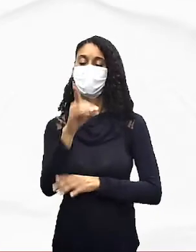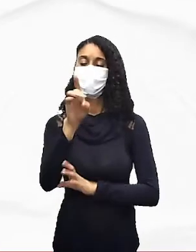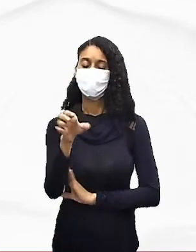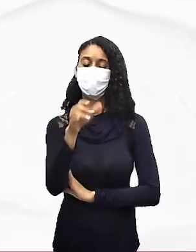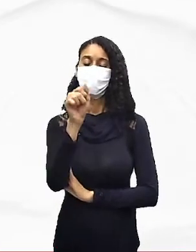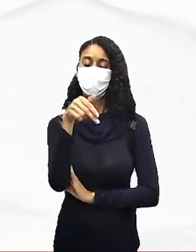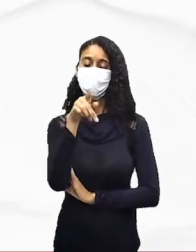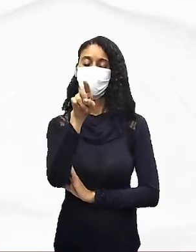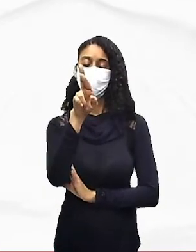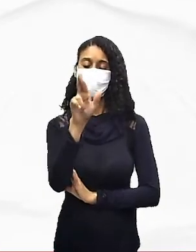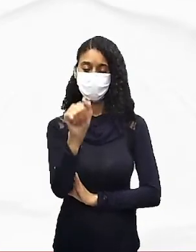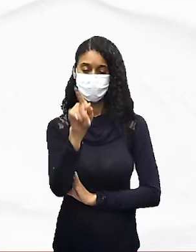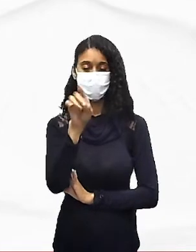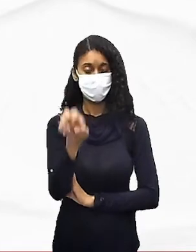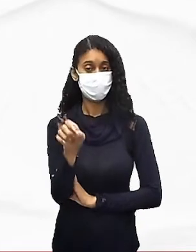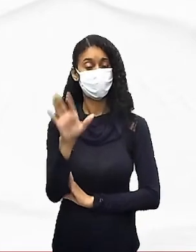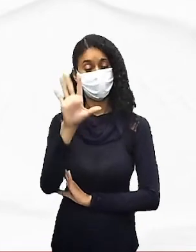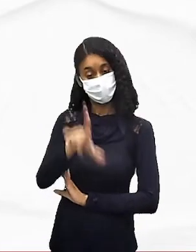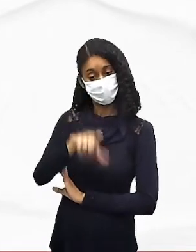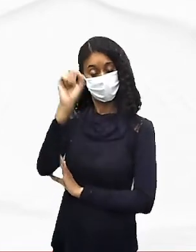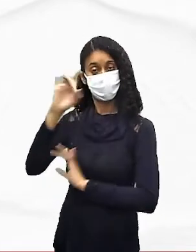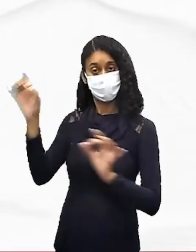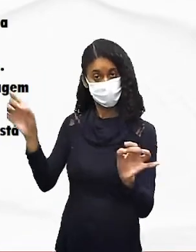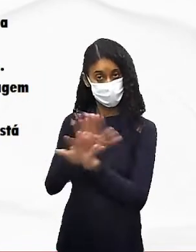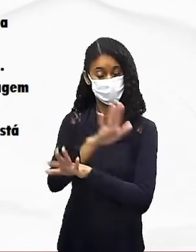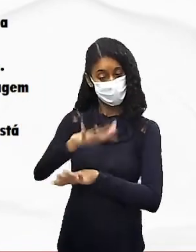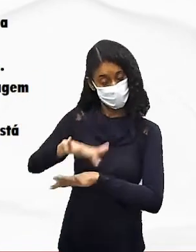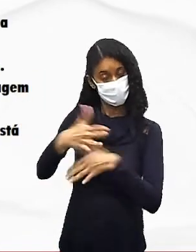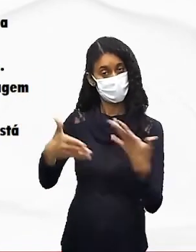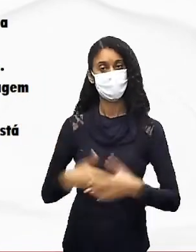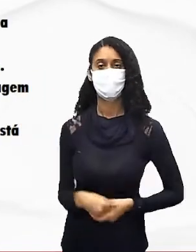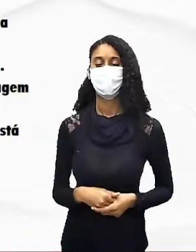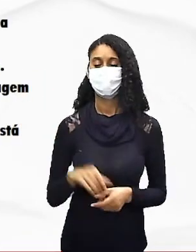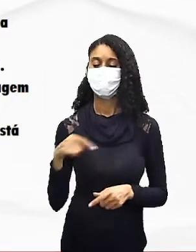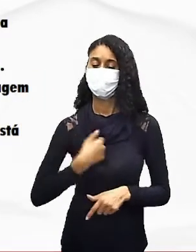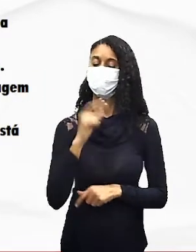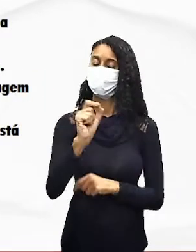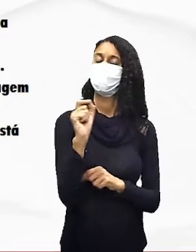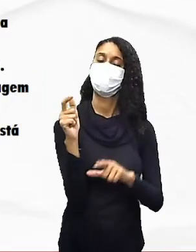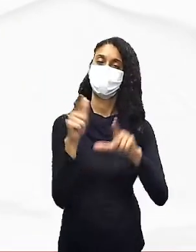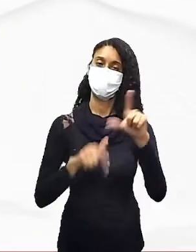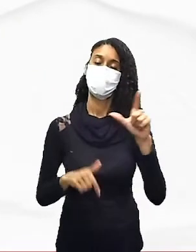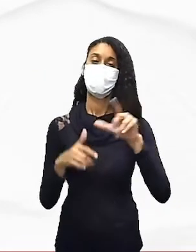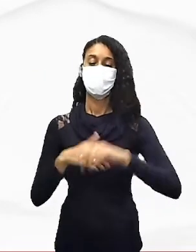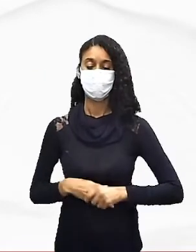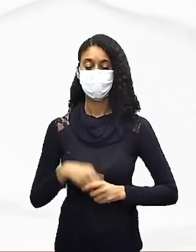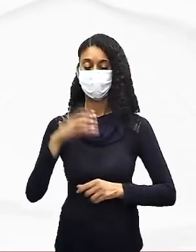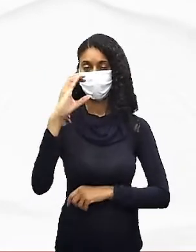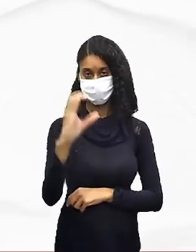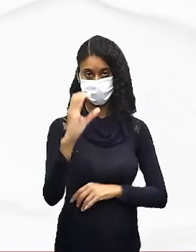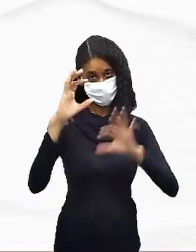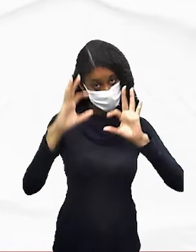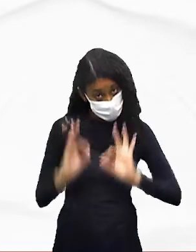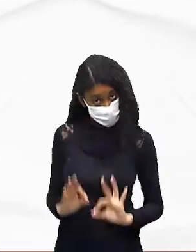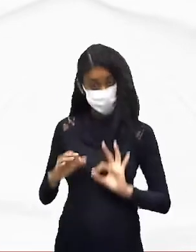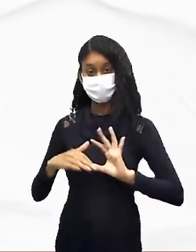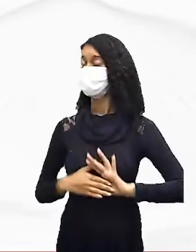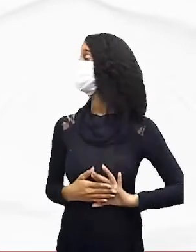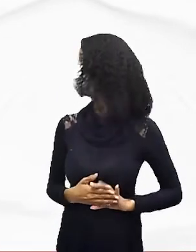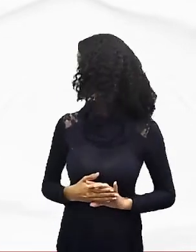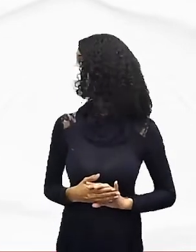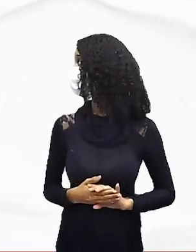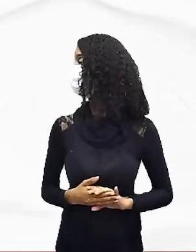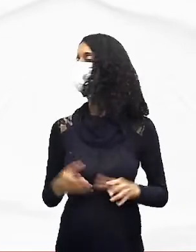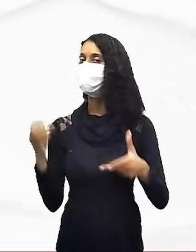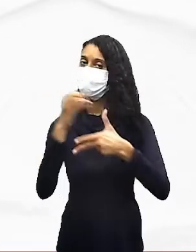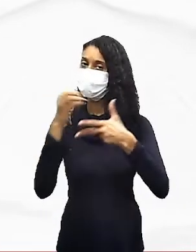justamente para aquelas bandas ali. Tá certo? O que fica para a gente, então, a letra C, ok? Vamos lá, Enem